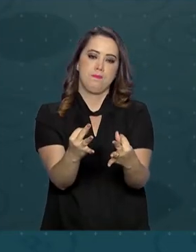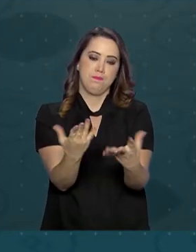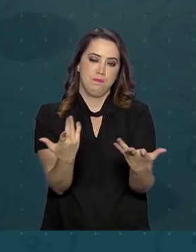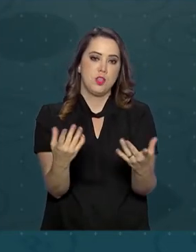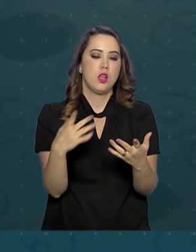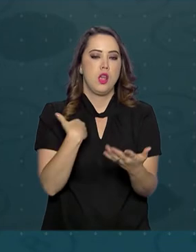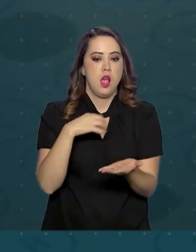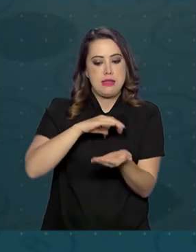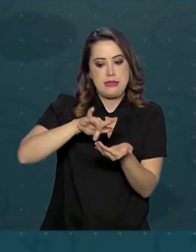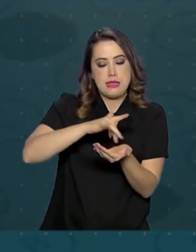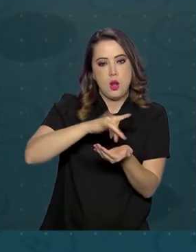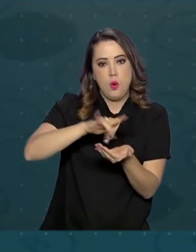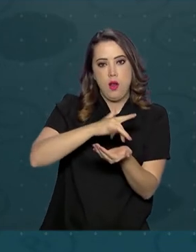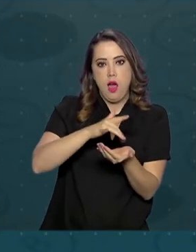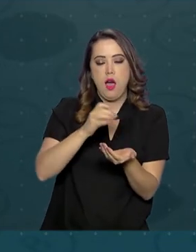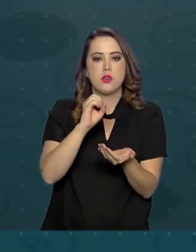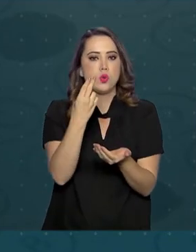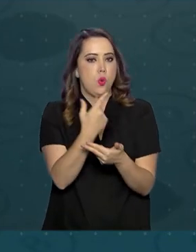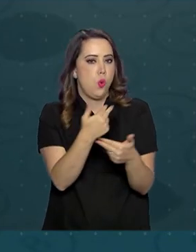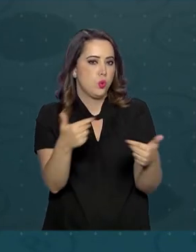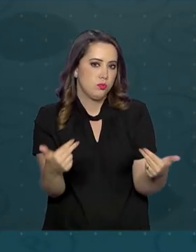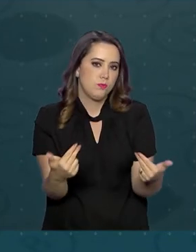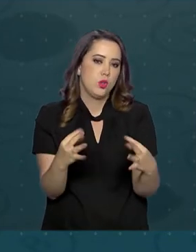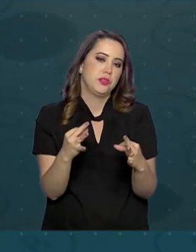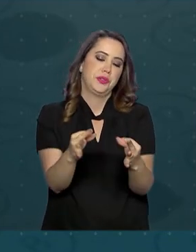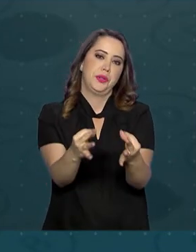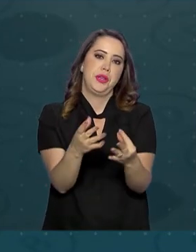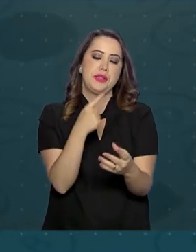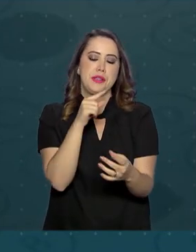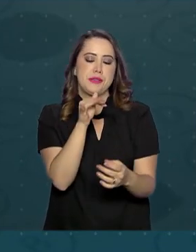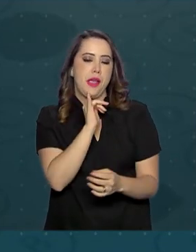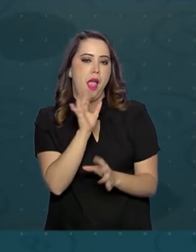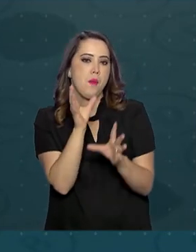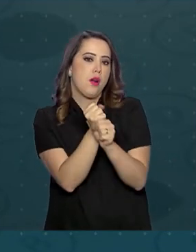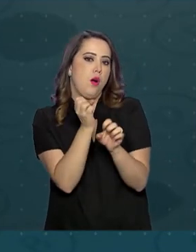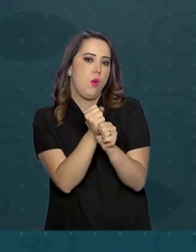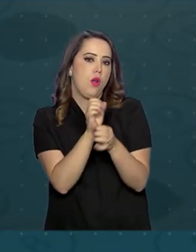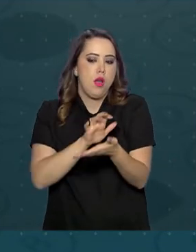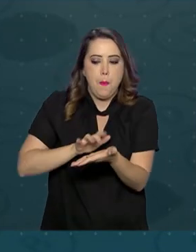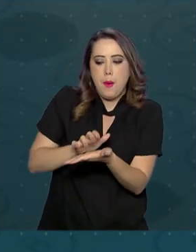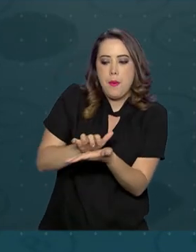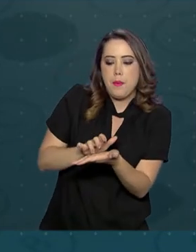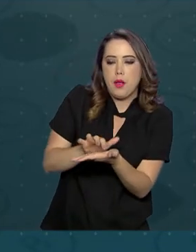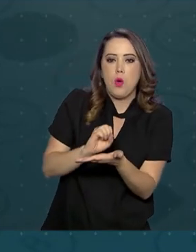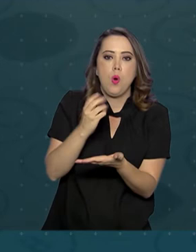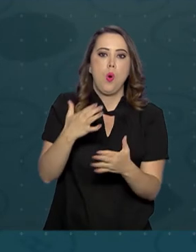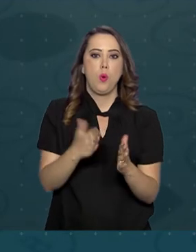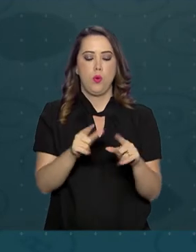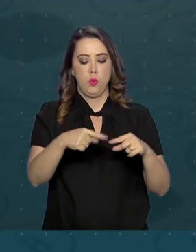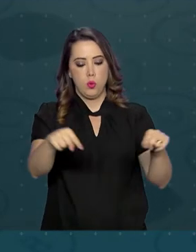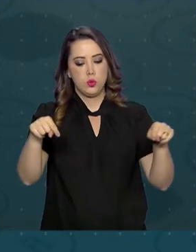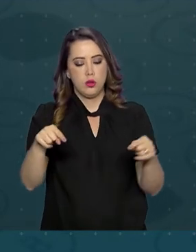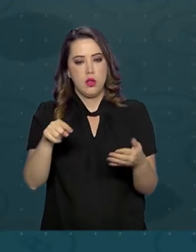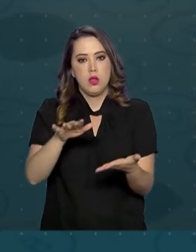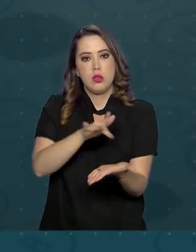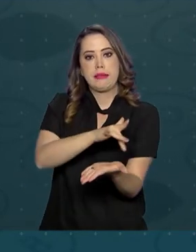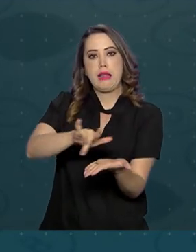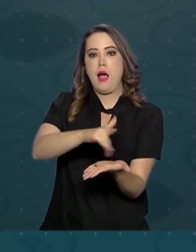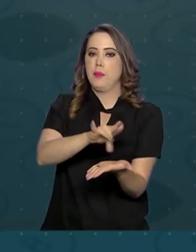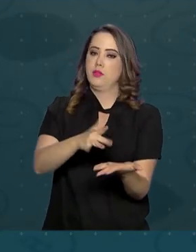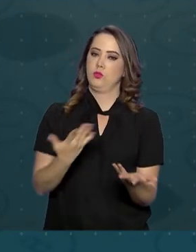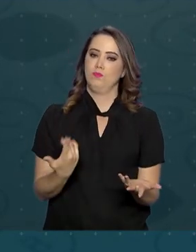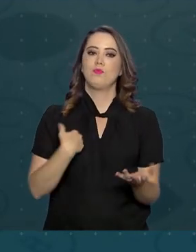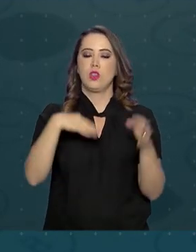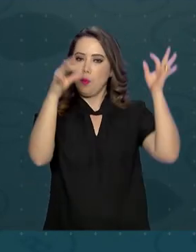celulares e outros equipamentos eletrônicos, como calculadoras e tablets, além de óculos escuros, bonés,